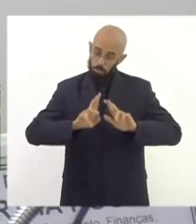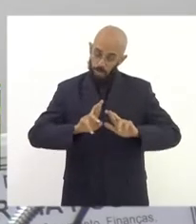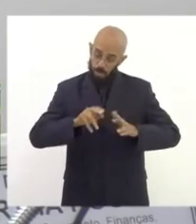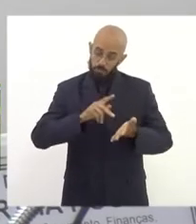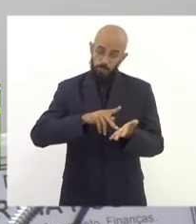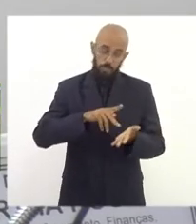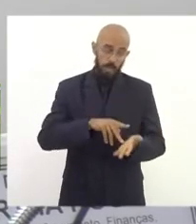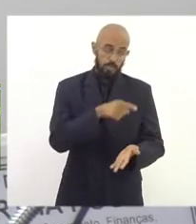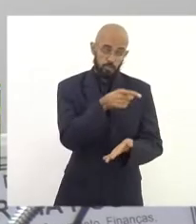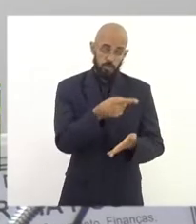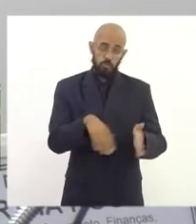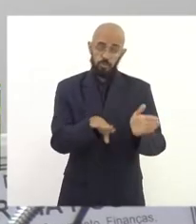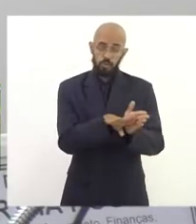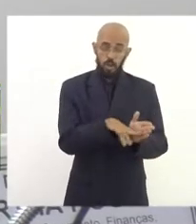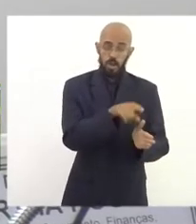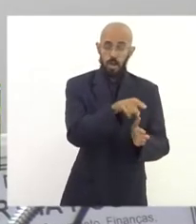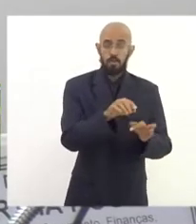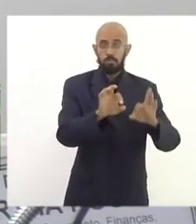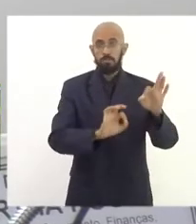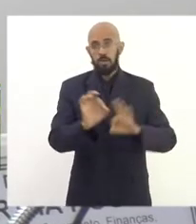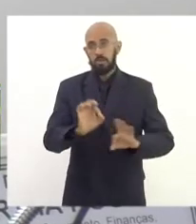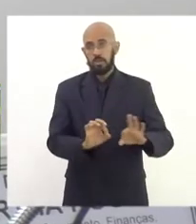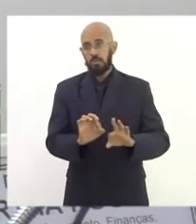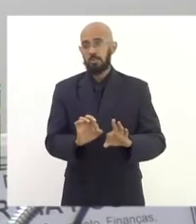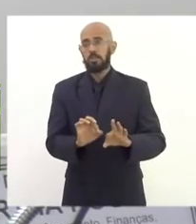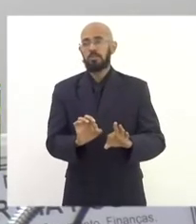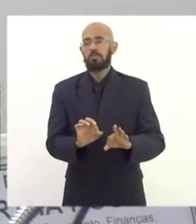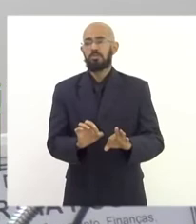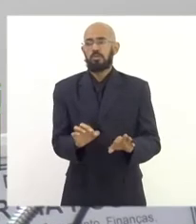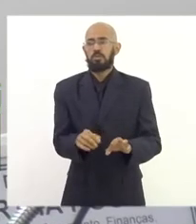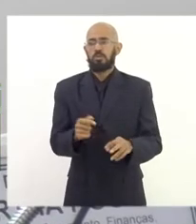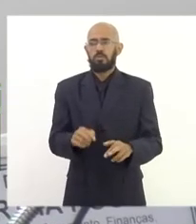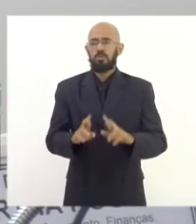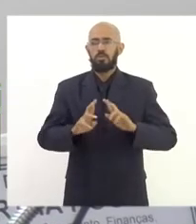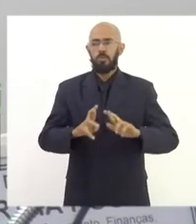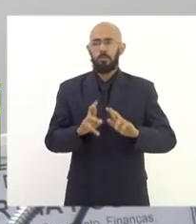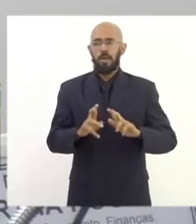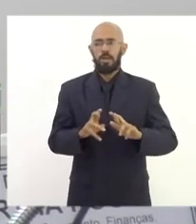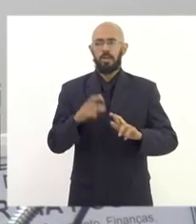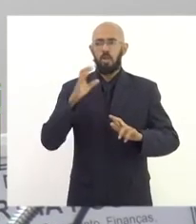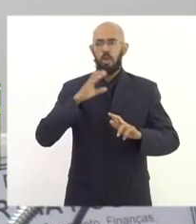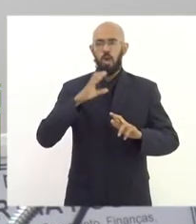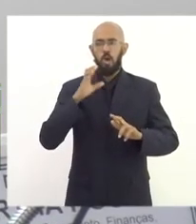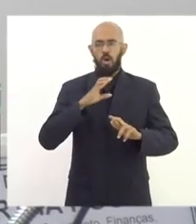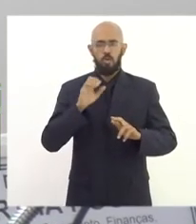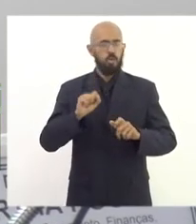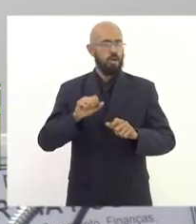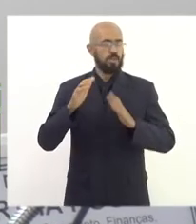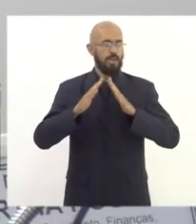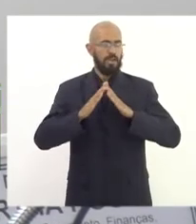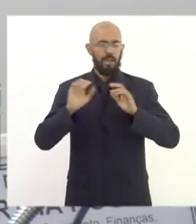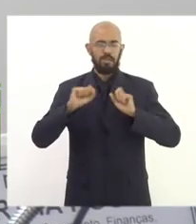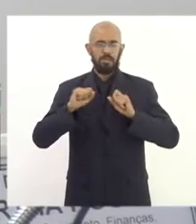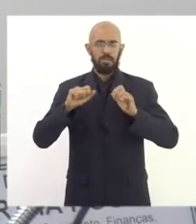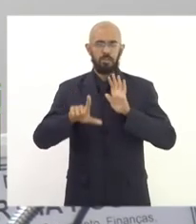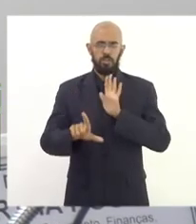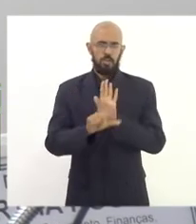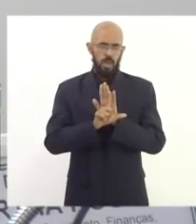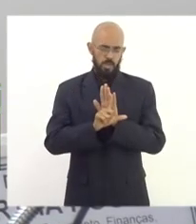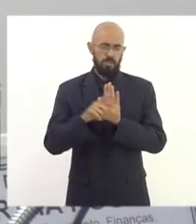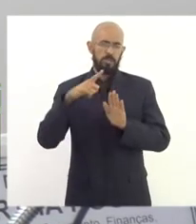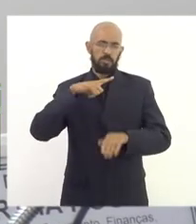com a sua chegada lá na Secretaria de Planejamento, que muito em breve essa Casa Legislativa receba